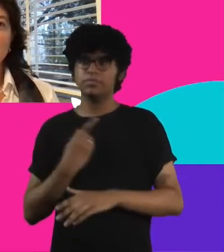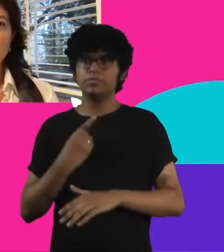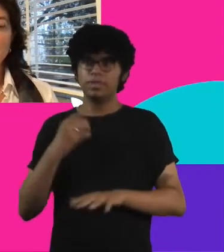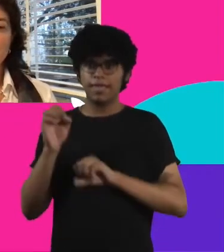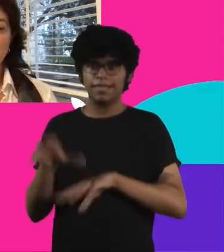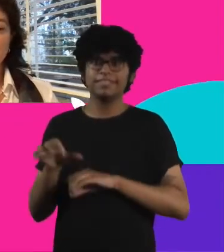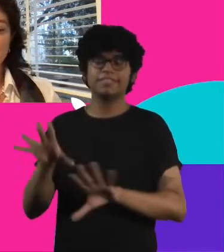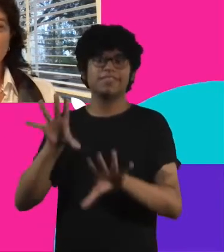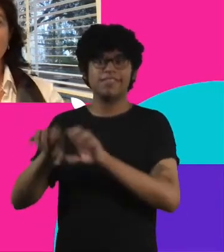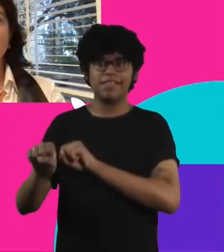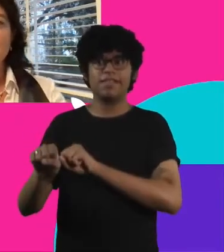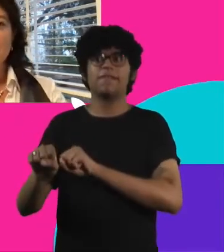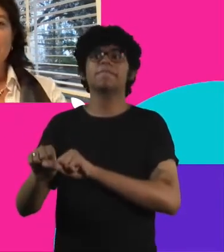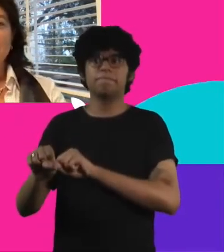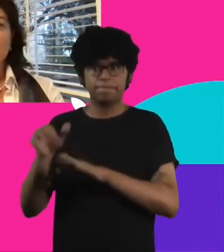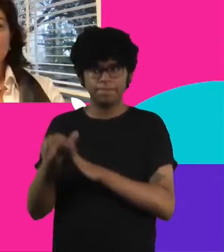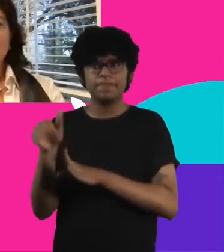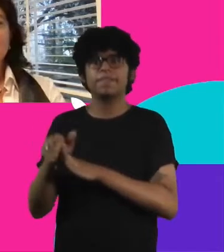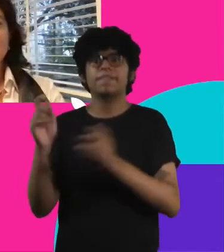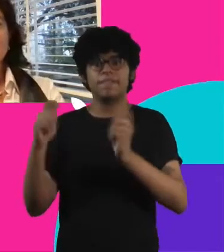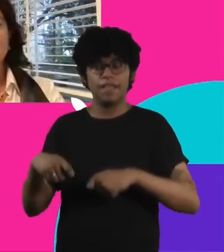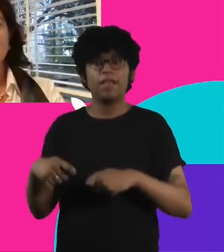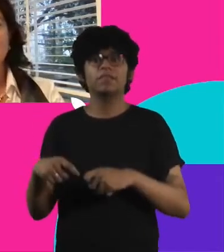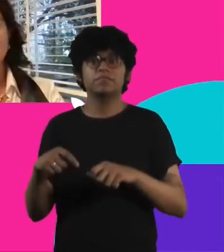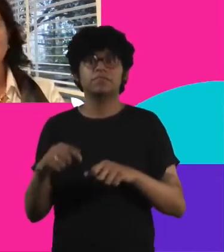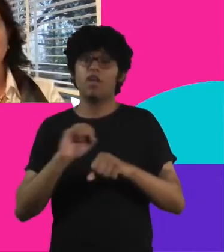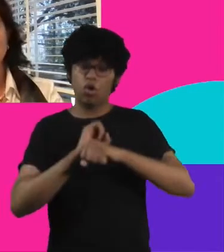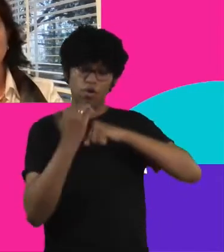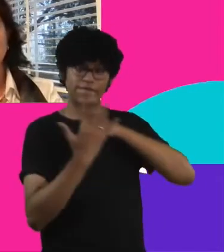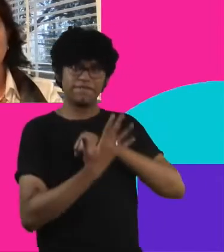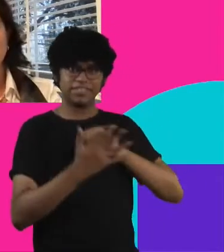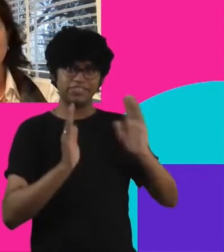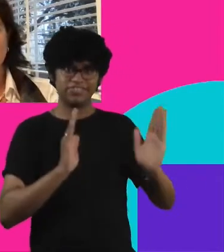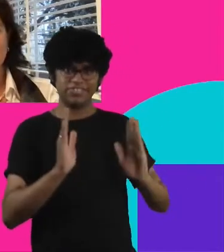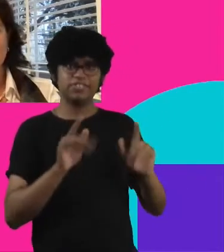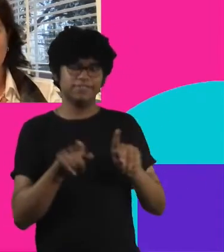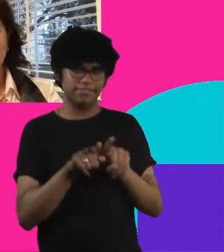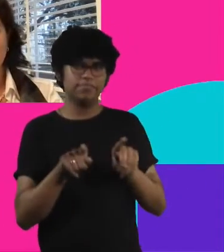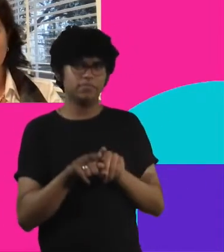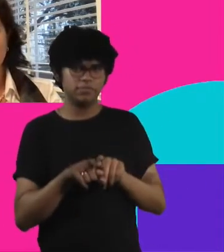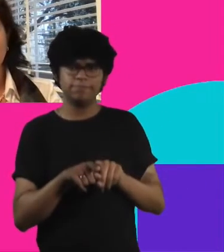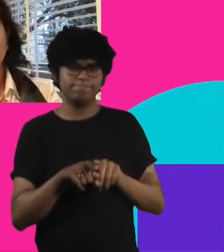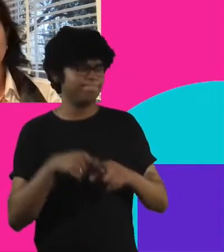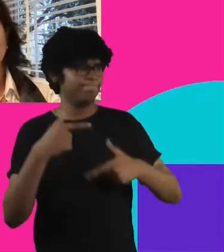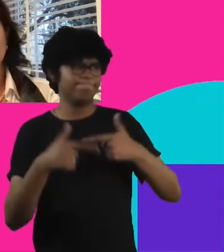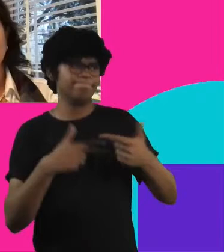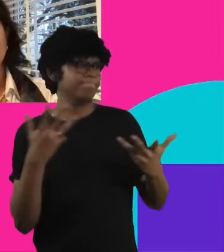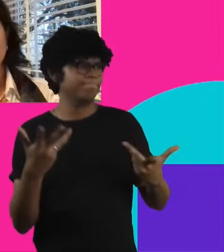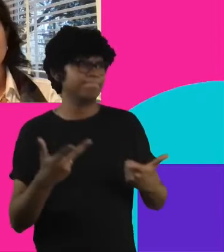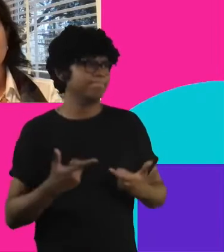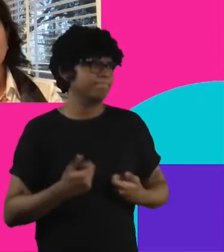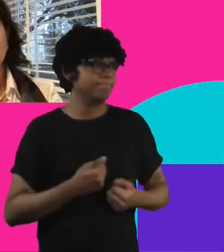gestores públicos com a nossa metodologia. Na Covid tivemos um trabalho excelente, né, no uso